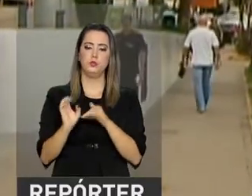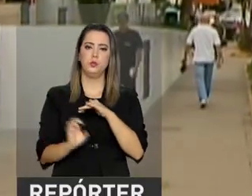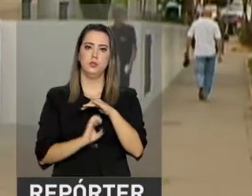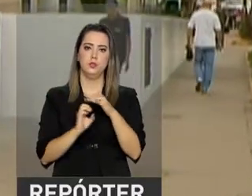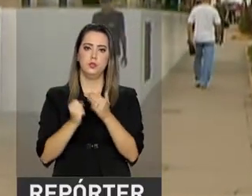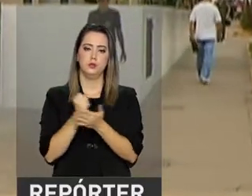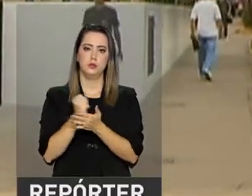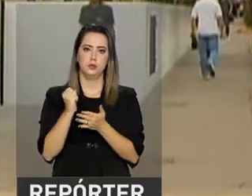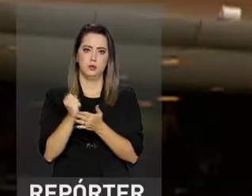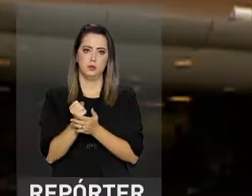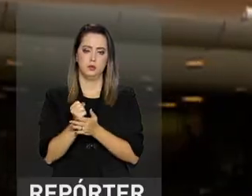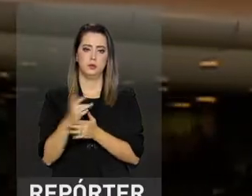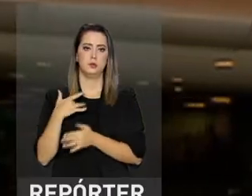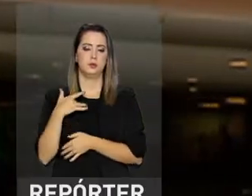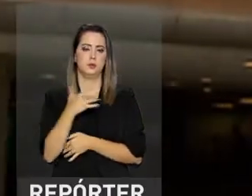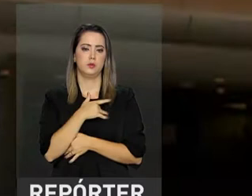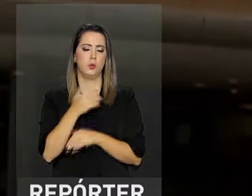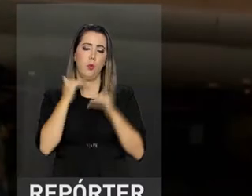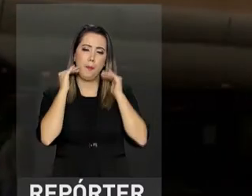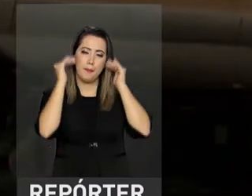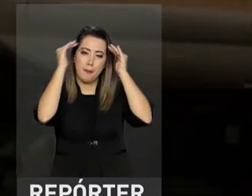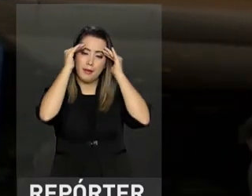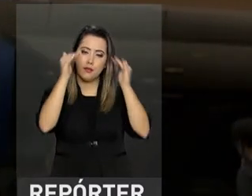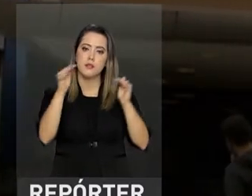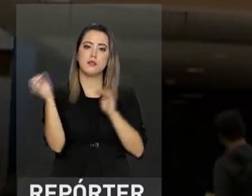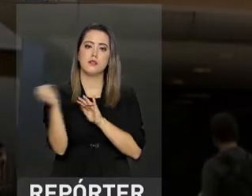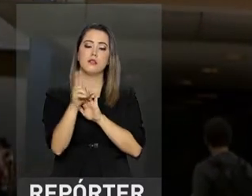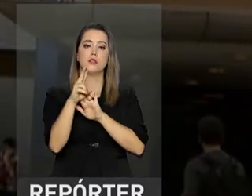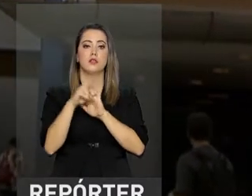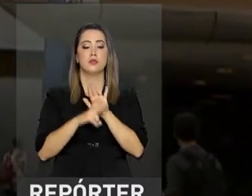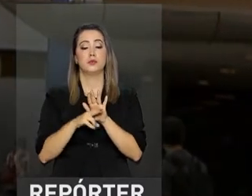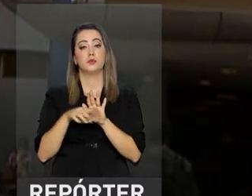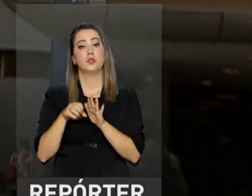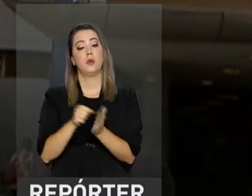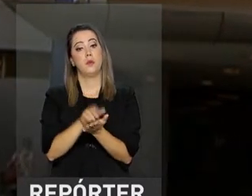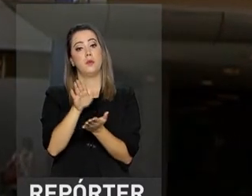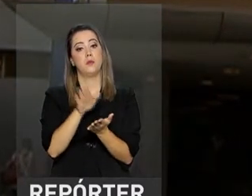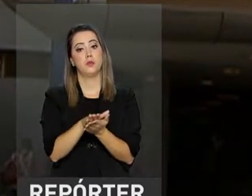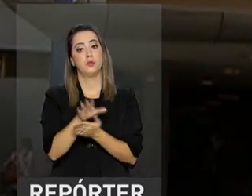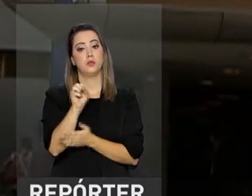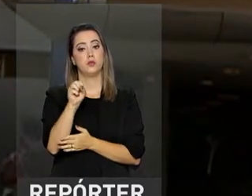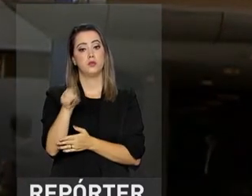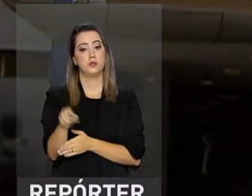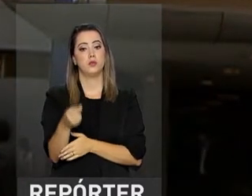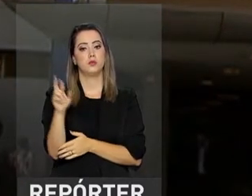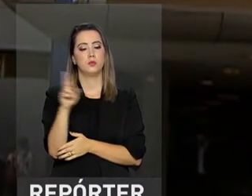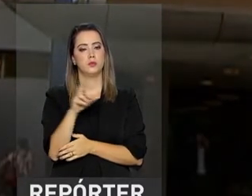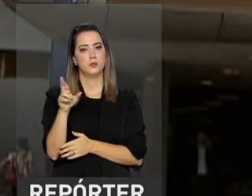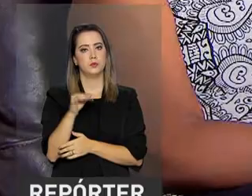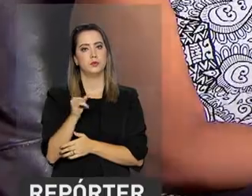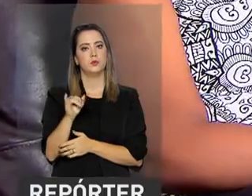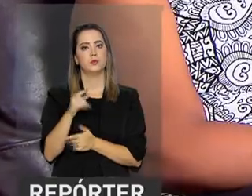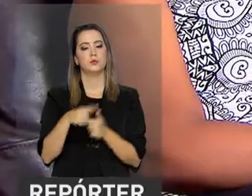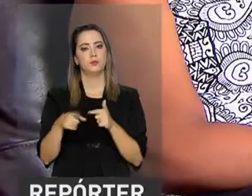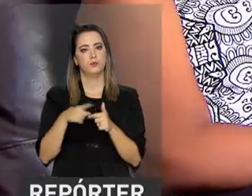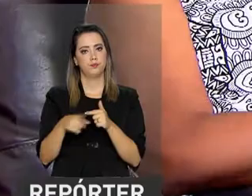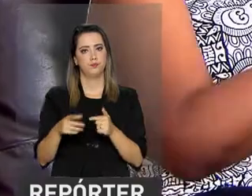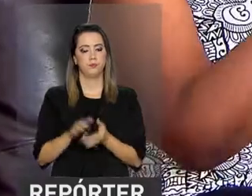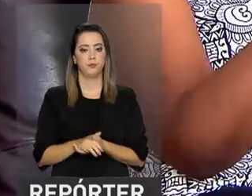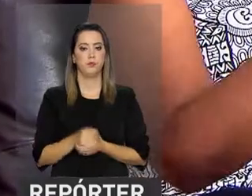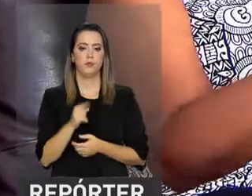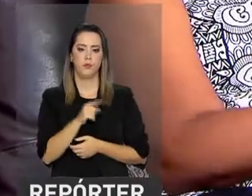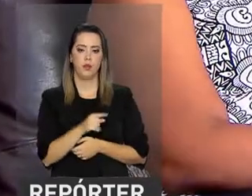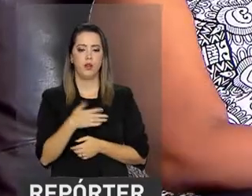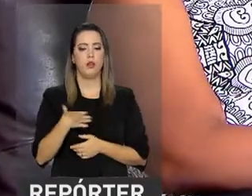que não cumprirem as novas regras podem ser multadas em 80 mil reais por infração cometida adriana